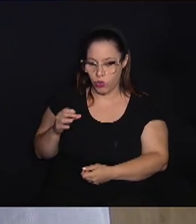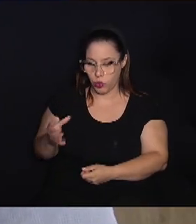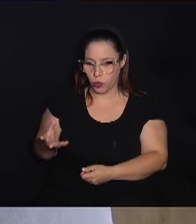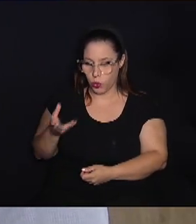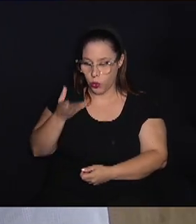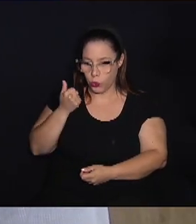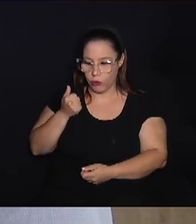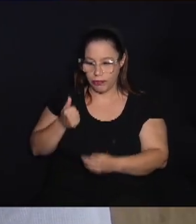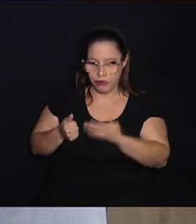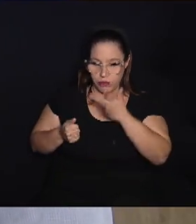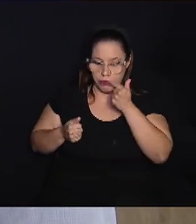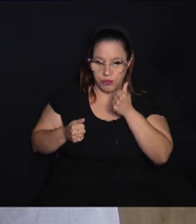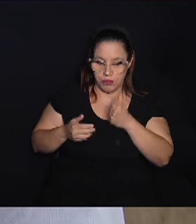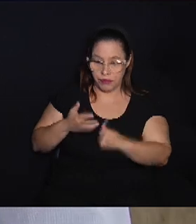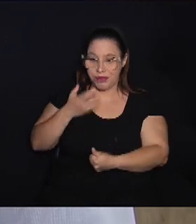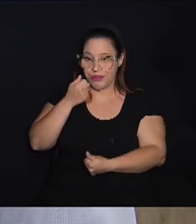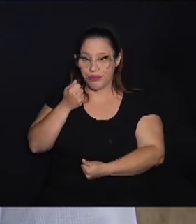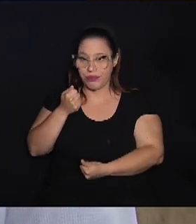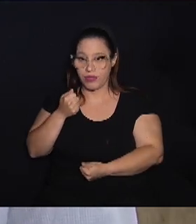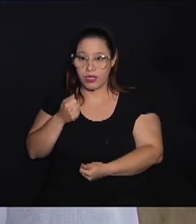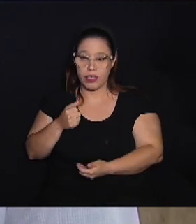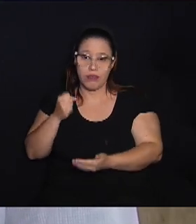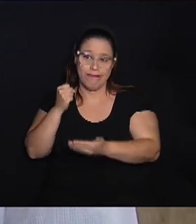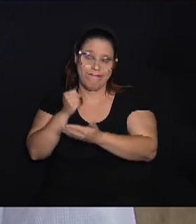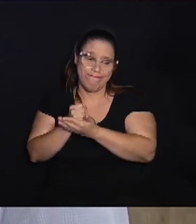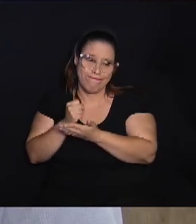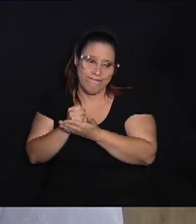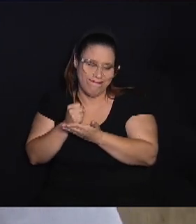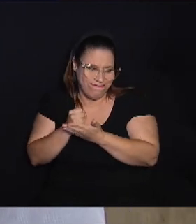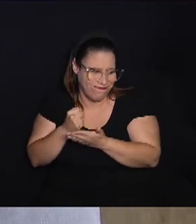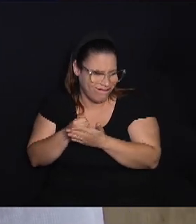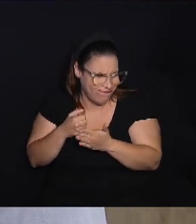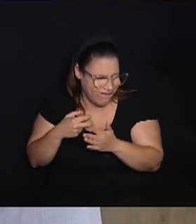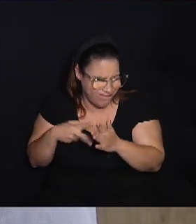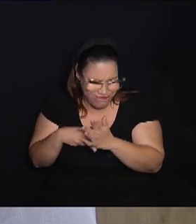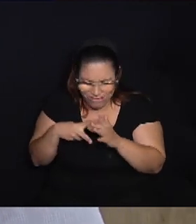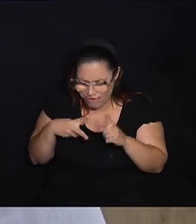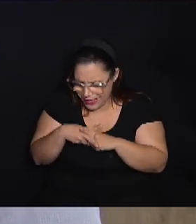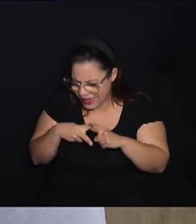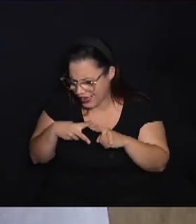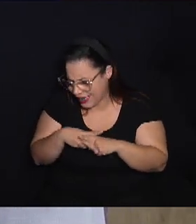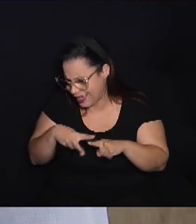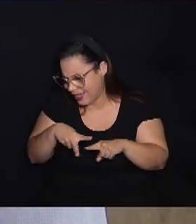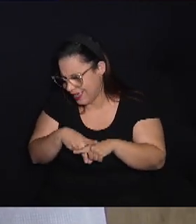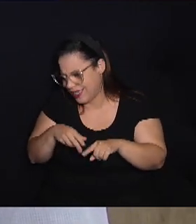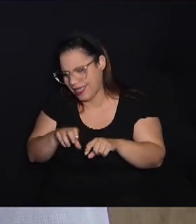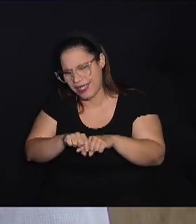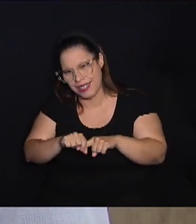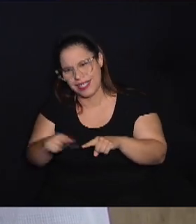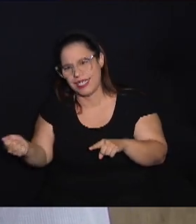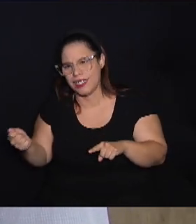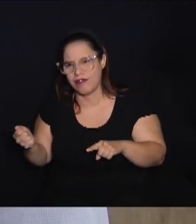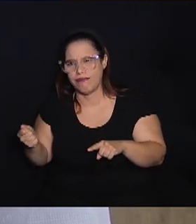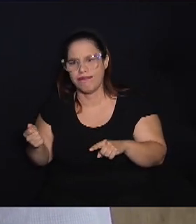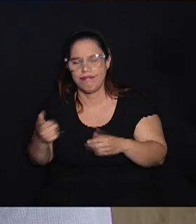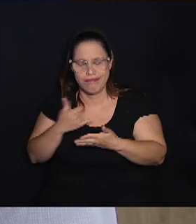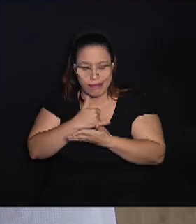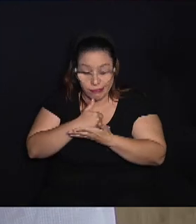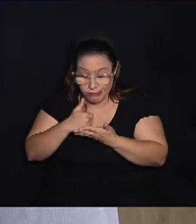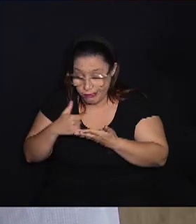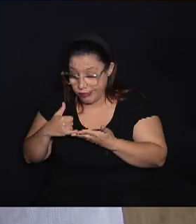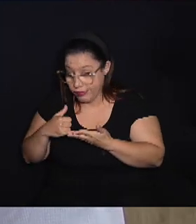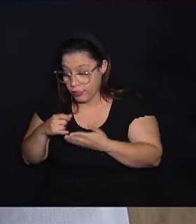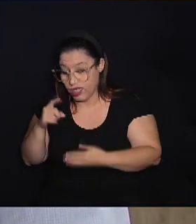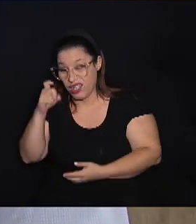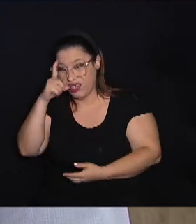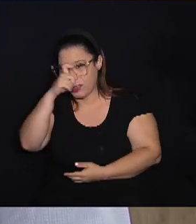essas pessoas em situação e impede que elas saiam dessa situação. Porque uma vez que a pessoa entrou nesse círculo vicioso da droga, dificilmente